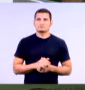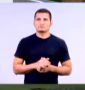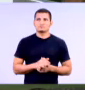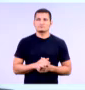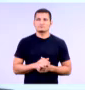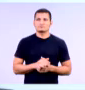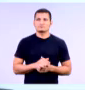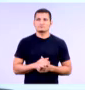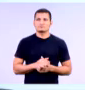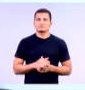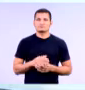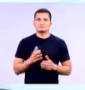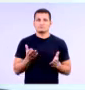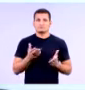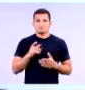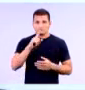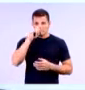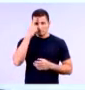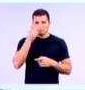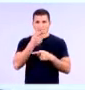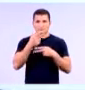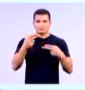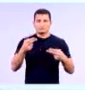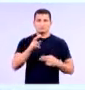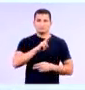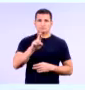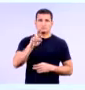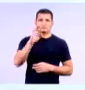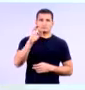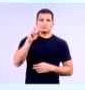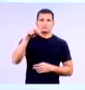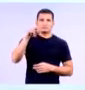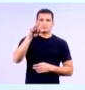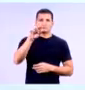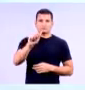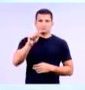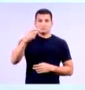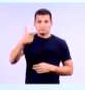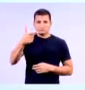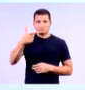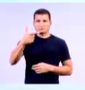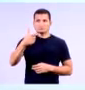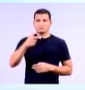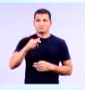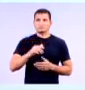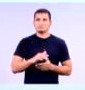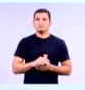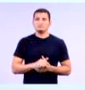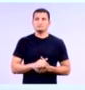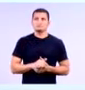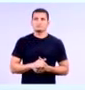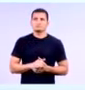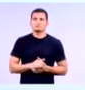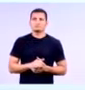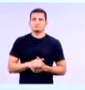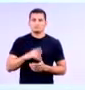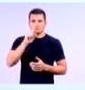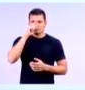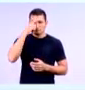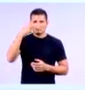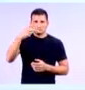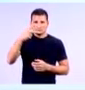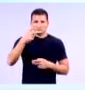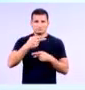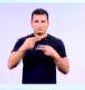Olha, gente, eu criei um objeto chamado conta 2, só que como eu criei dois objetos, conta